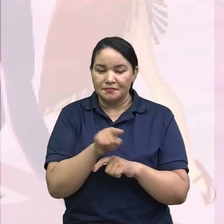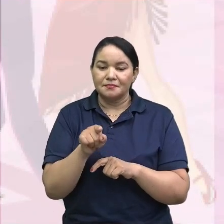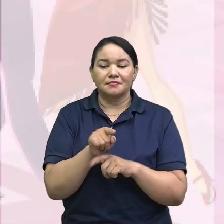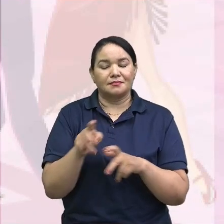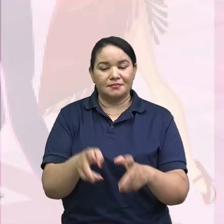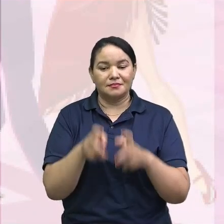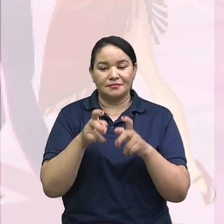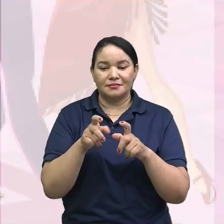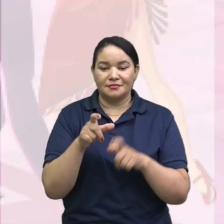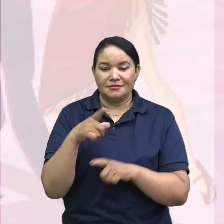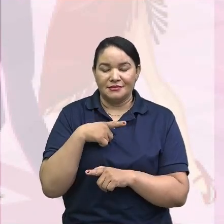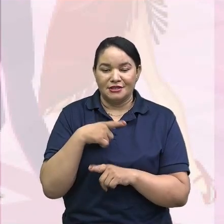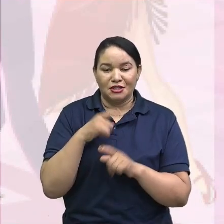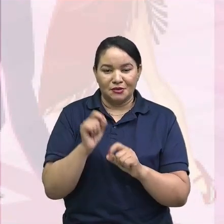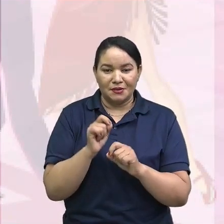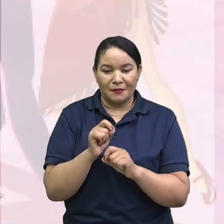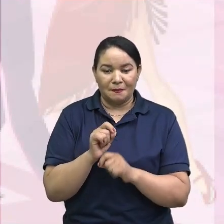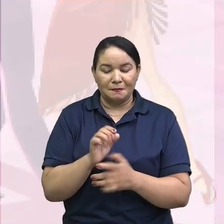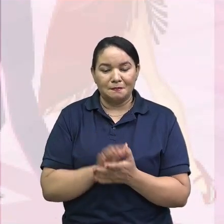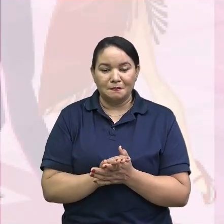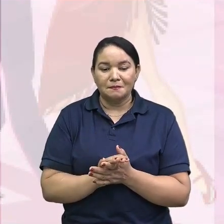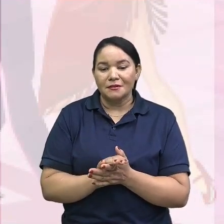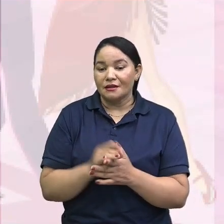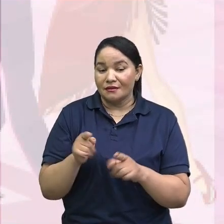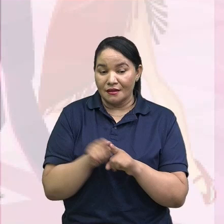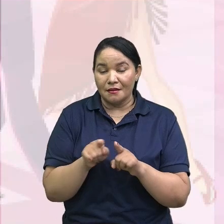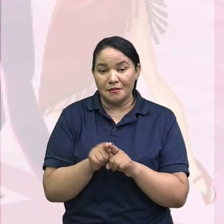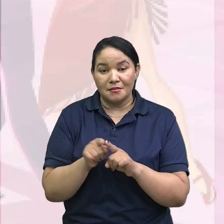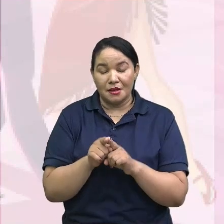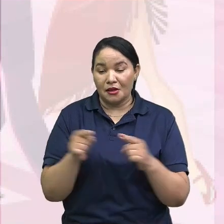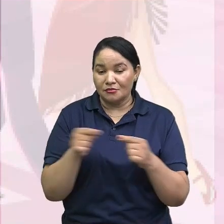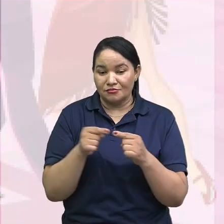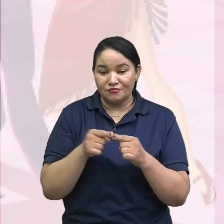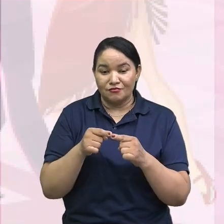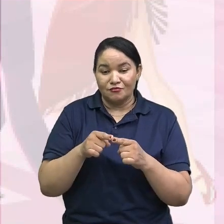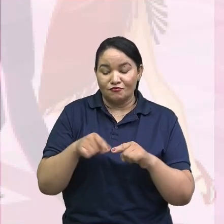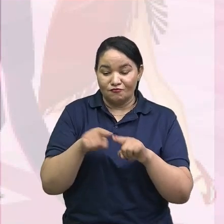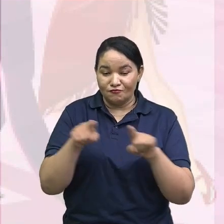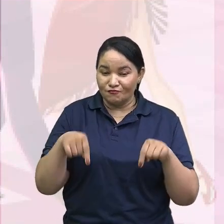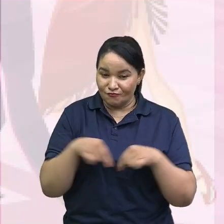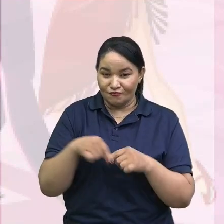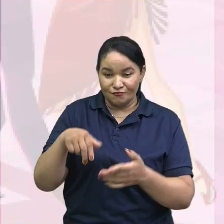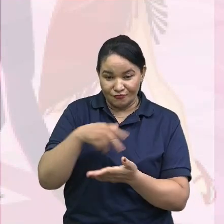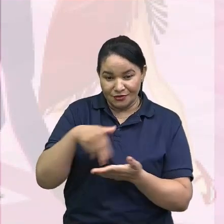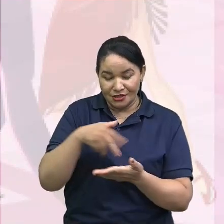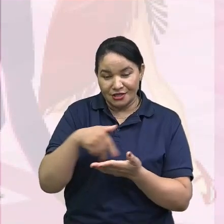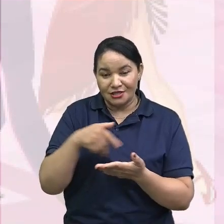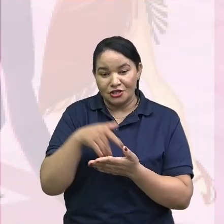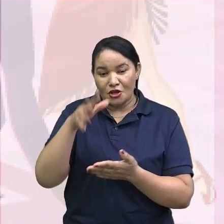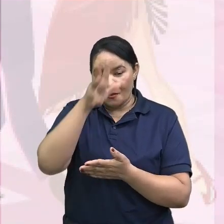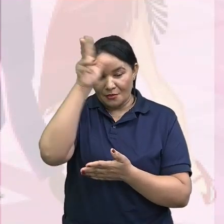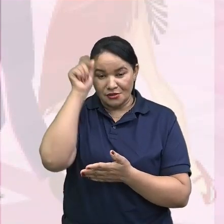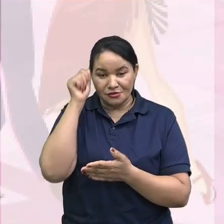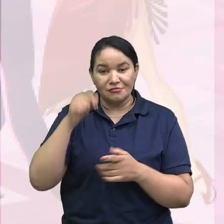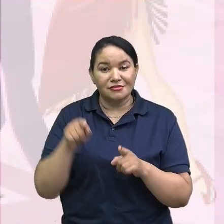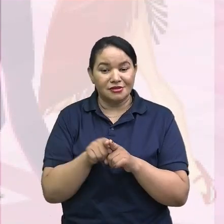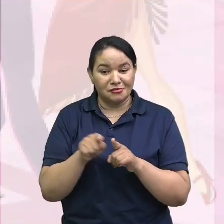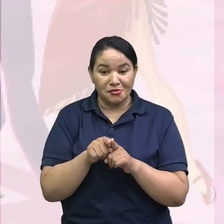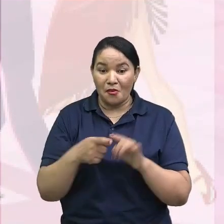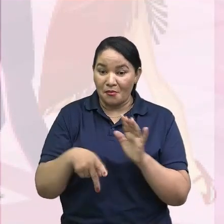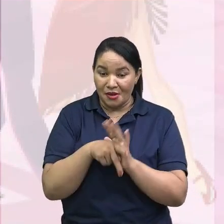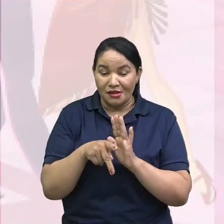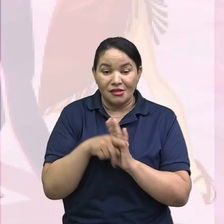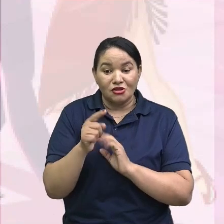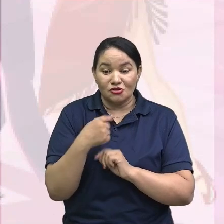perceber aqui também o olhar da dança de salão presente no Amazonas, que está também nas nossas raízes